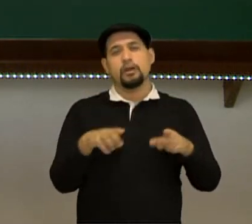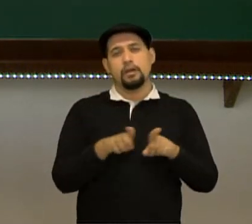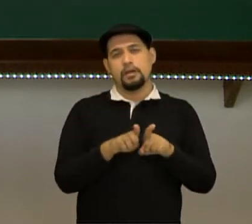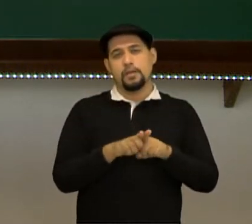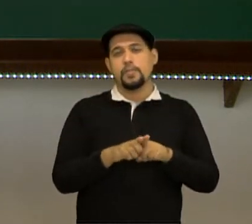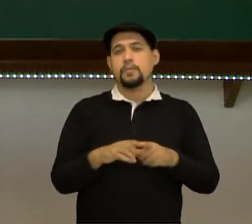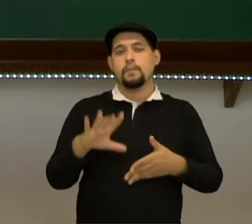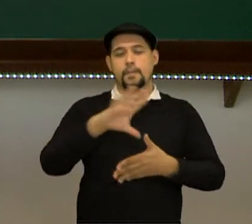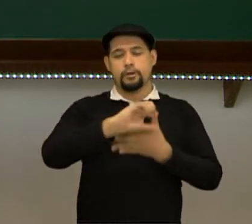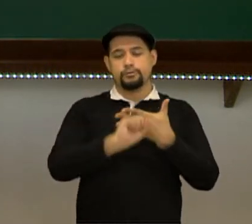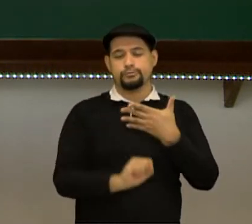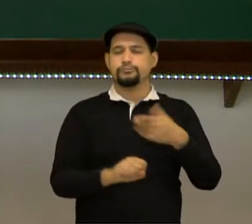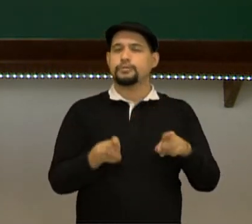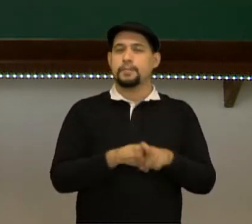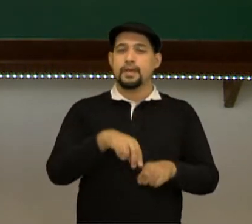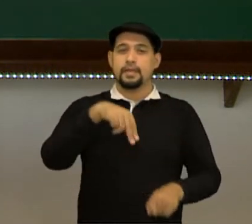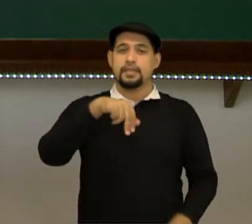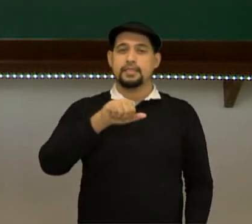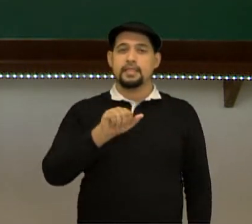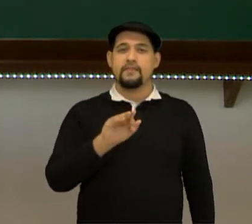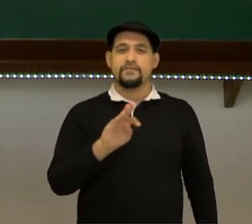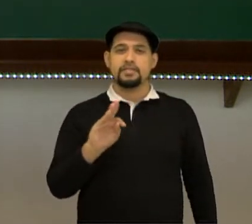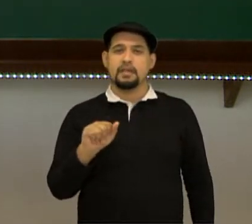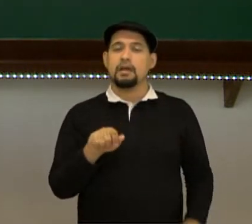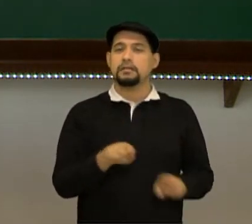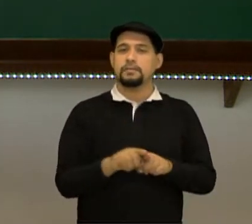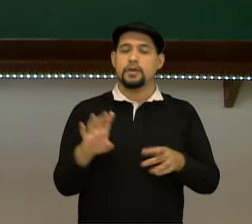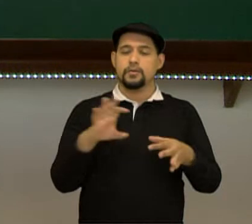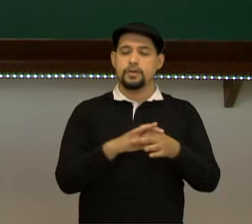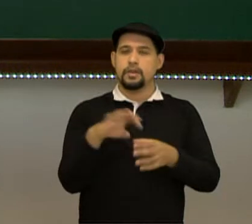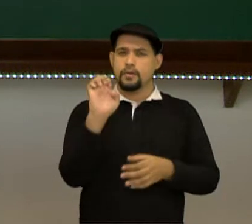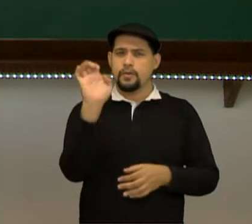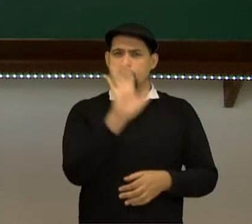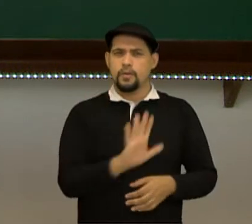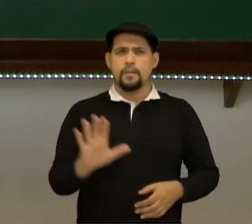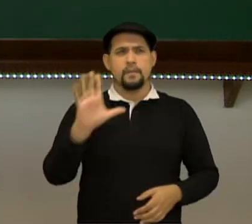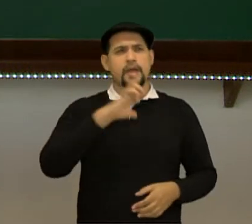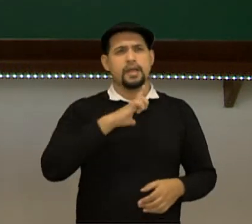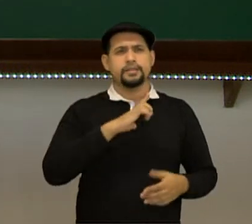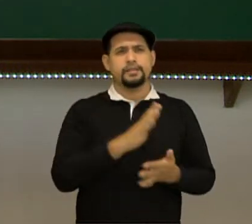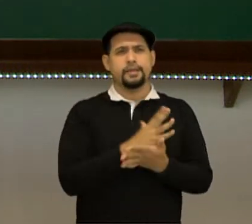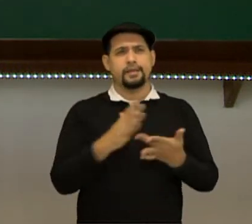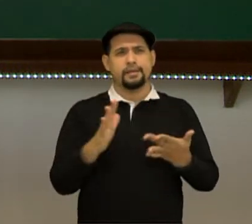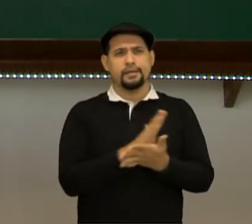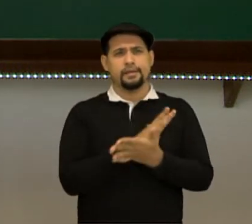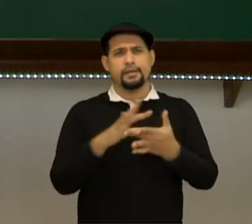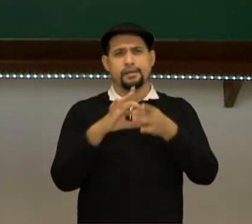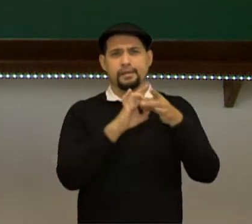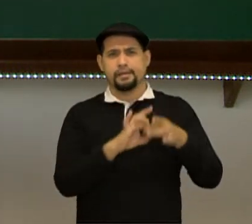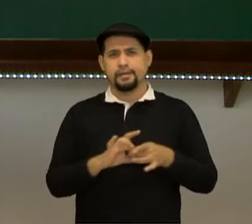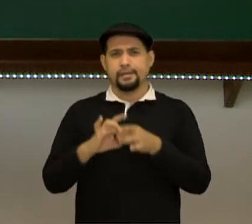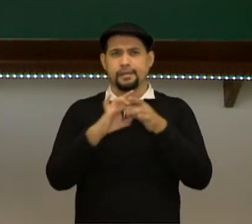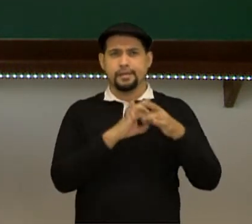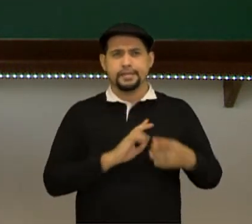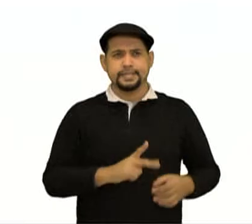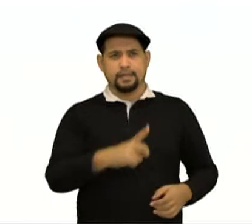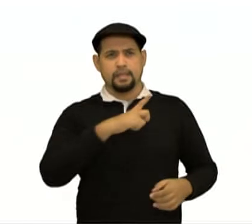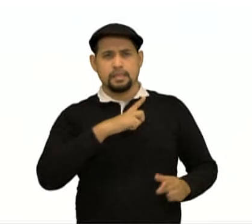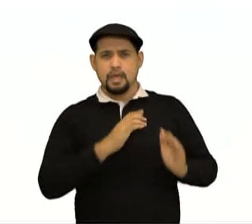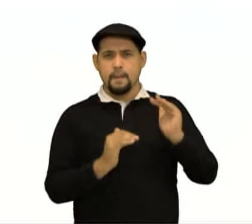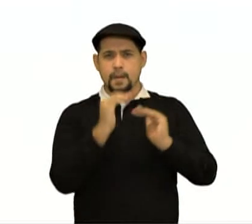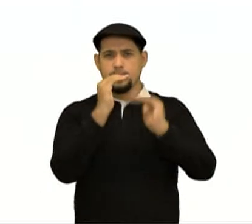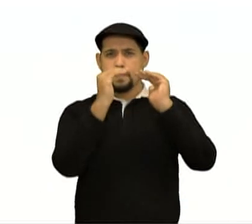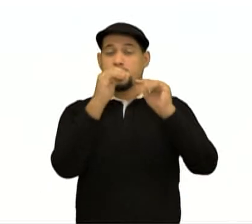Mercosul falamos do Nafta falamos europeia existem outros até outras siglas colocadas e vejam sempre você